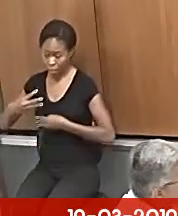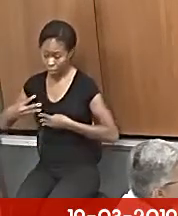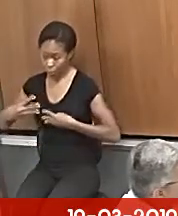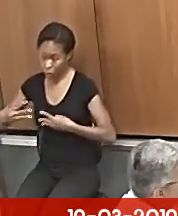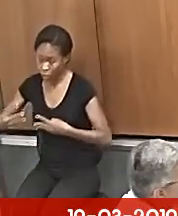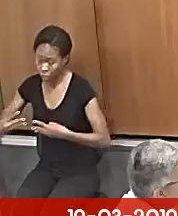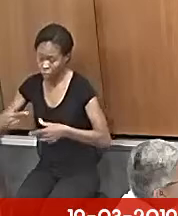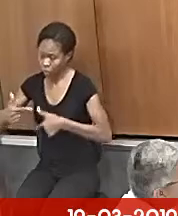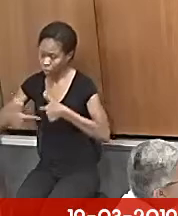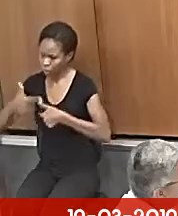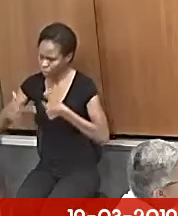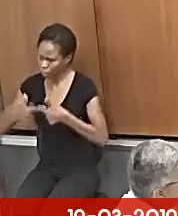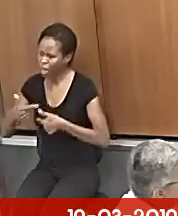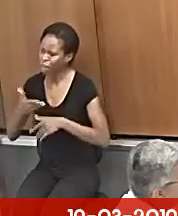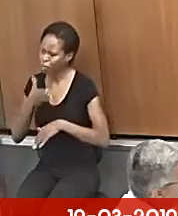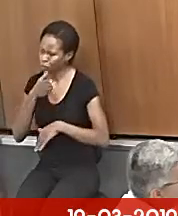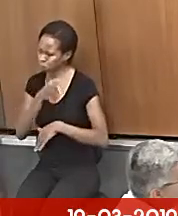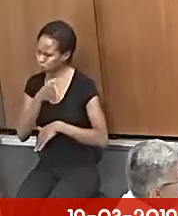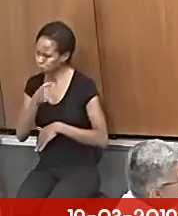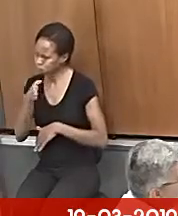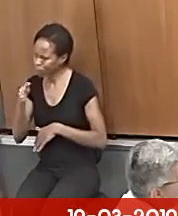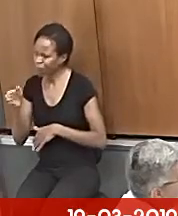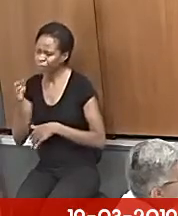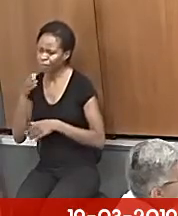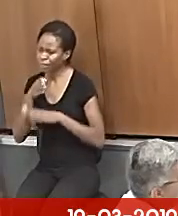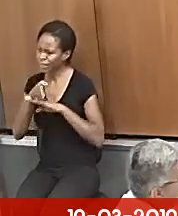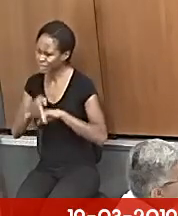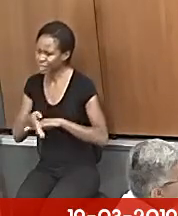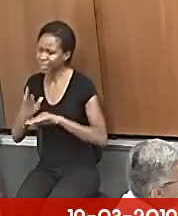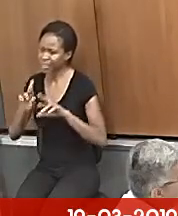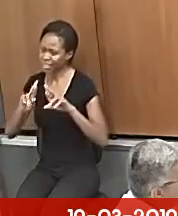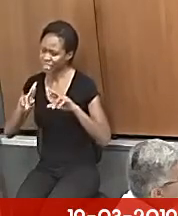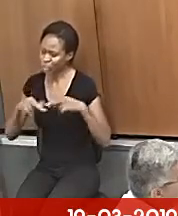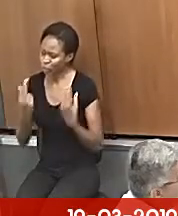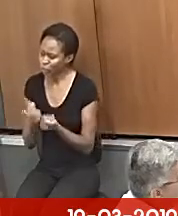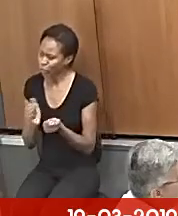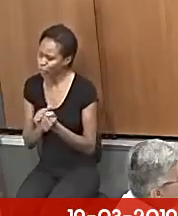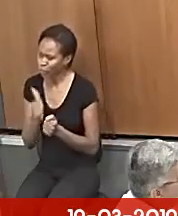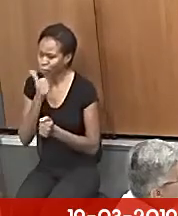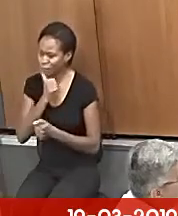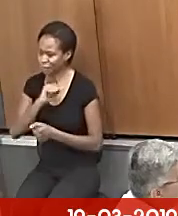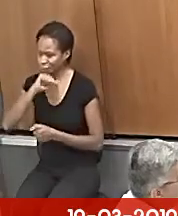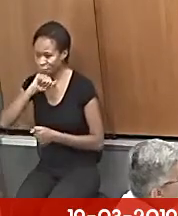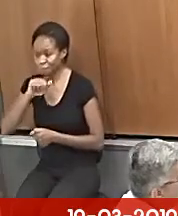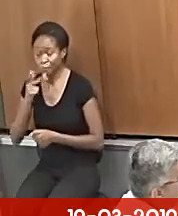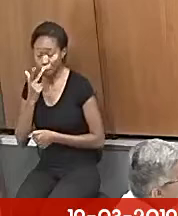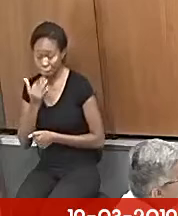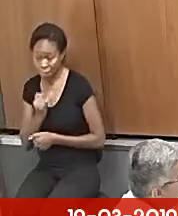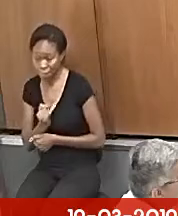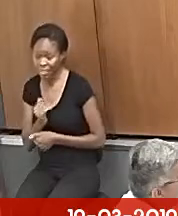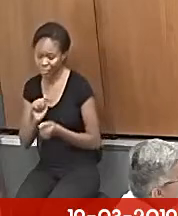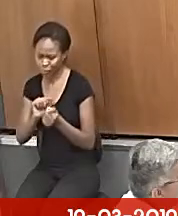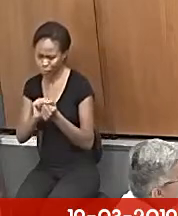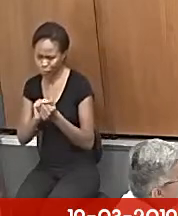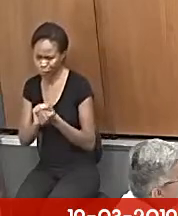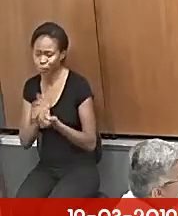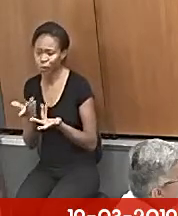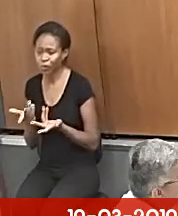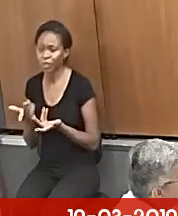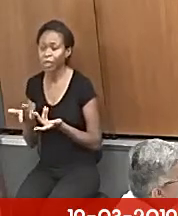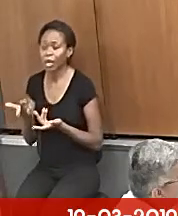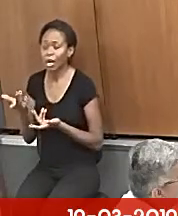reuniu pais lá foi maior levamos a idéia é tanta a defensoria pública estadual e enquanto a defensoria